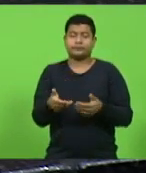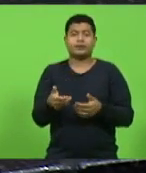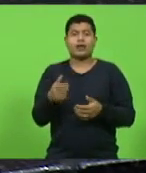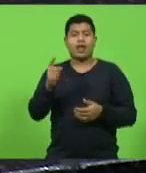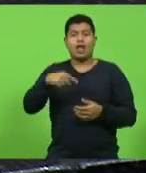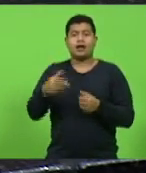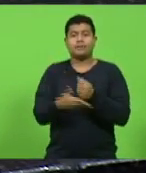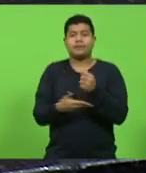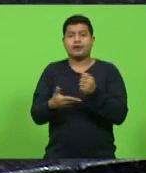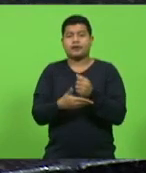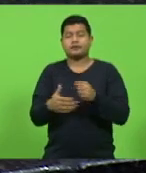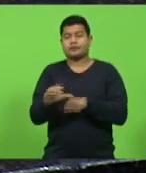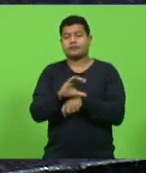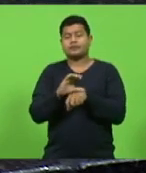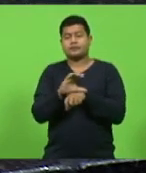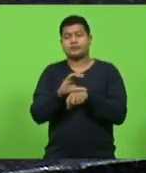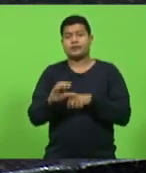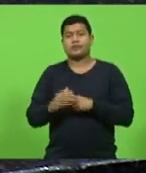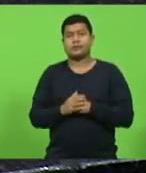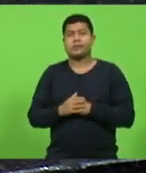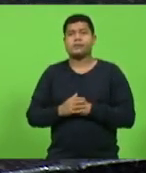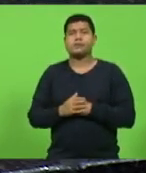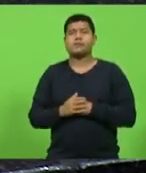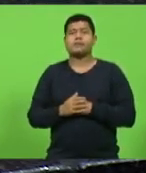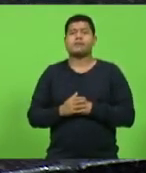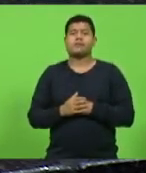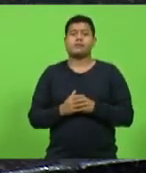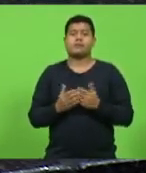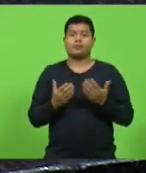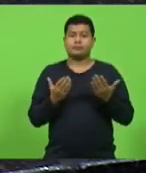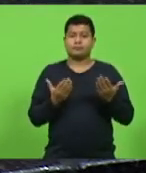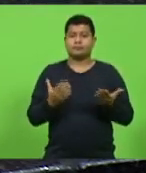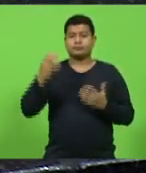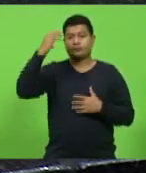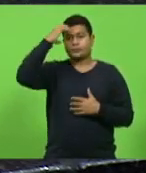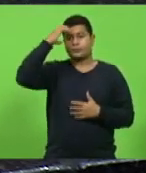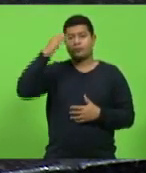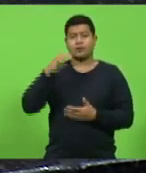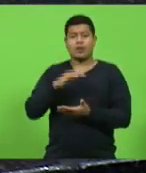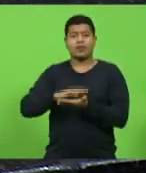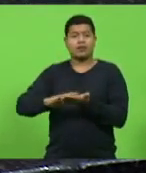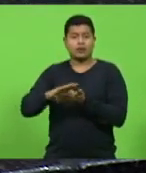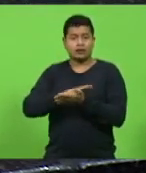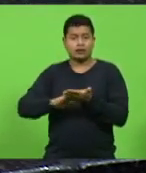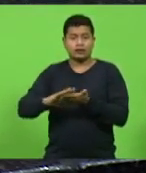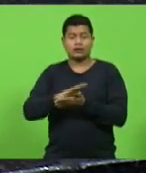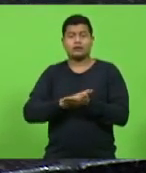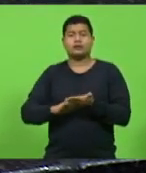ou seja, a inocência é presumida, cabendo